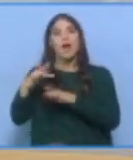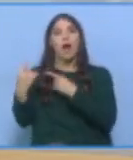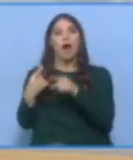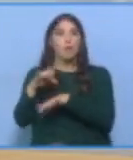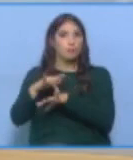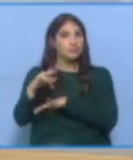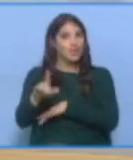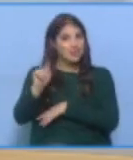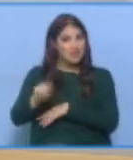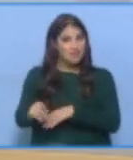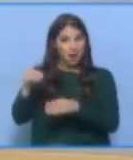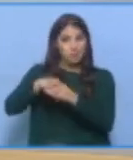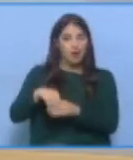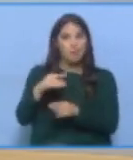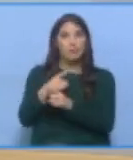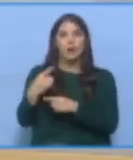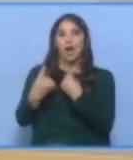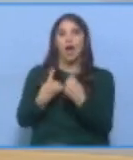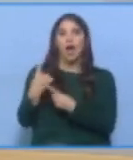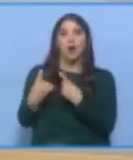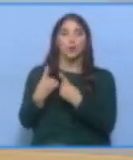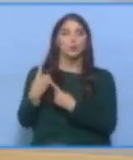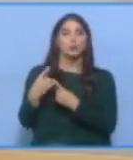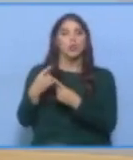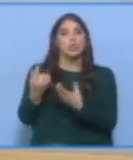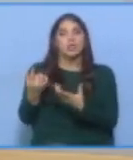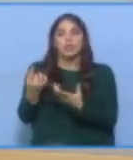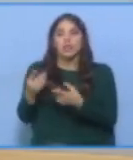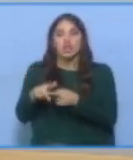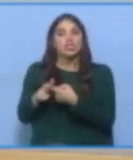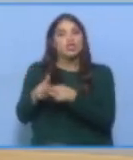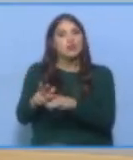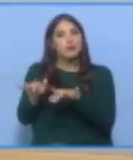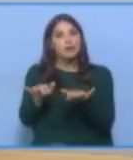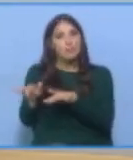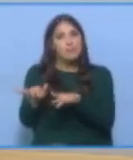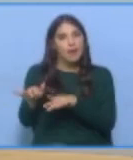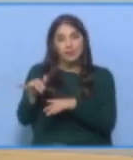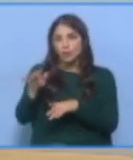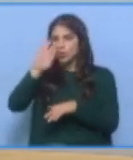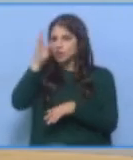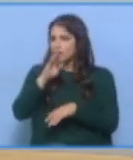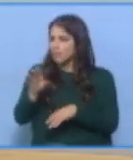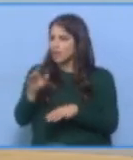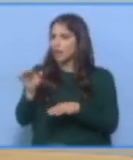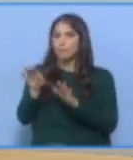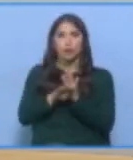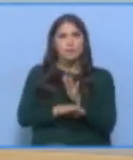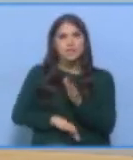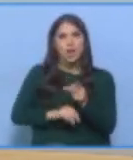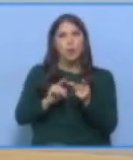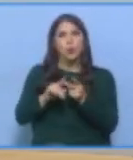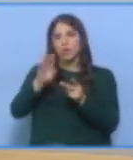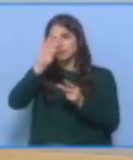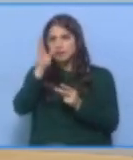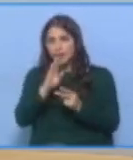amigos engenheiros informáticos dos pais, quando viam o que ele gostava de informática, o que ele sabia de programação e de outras coisas,